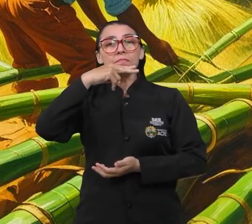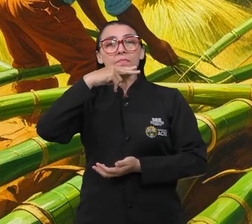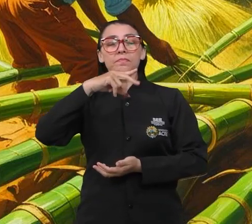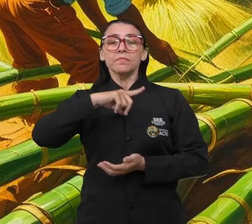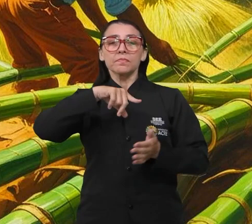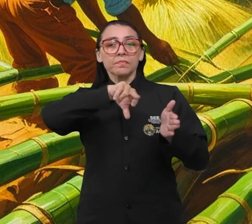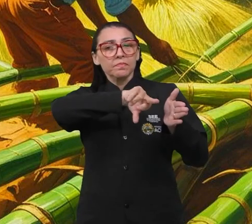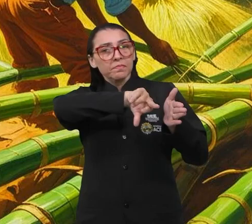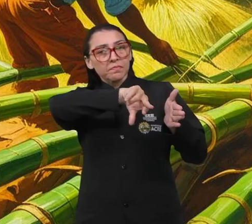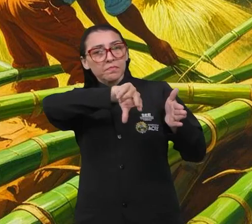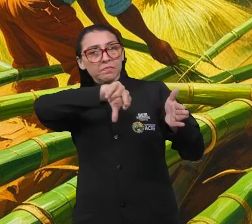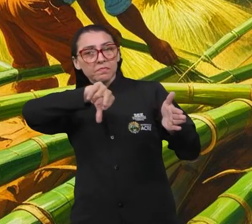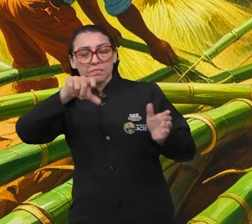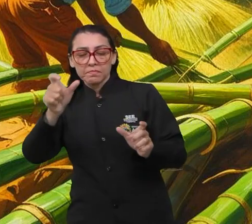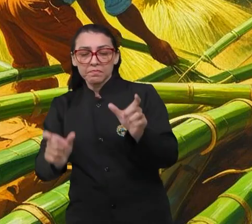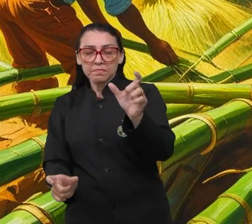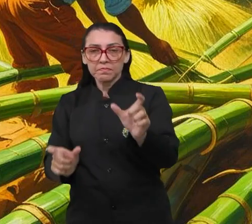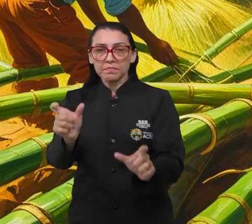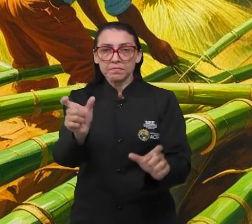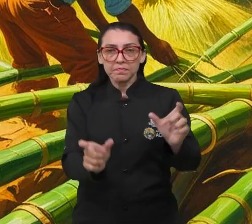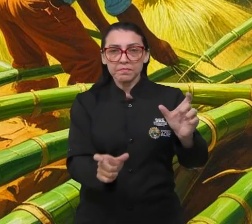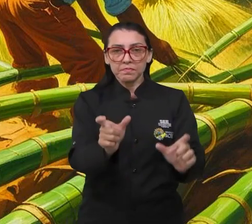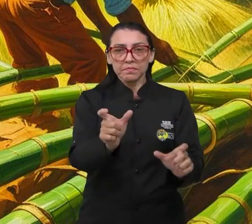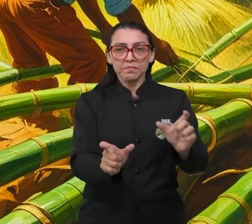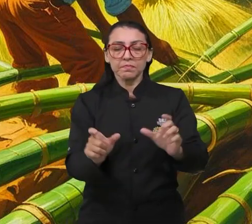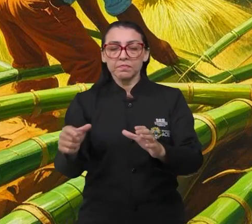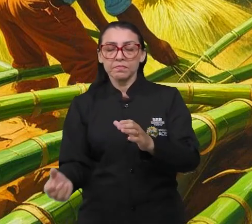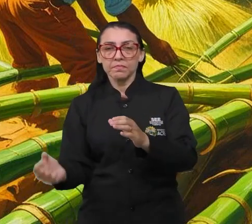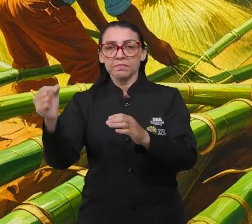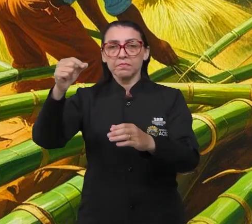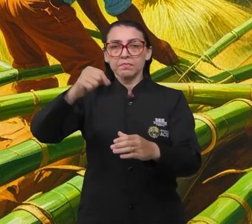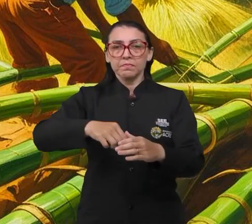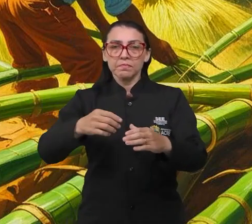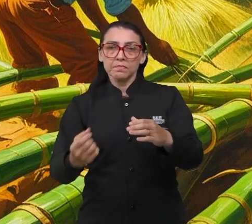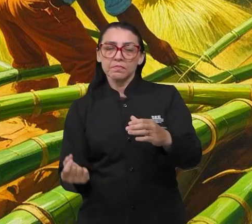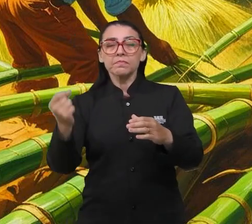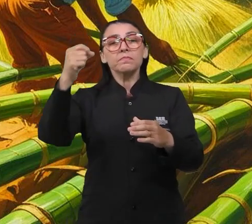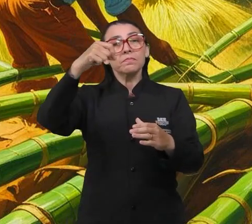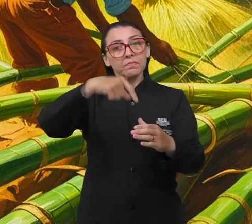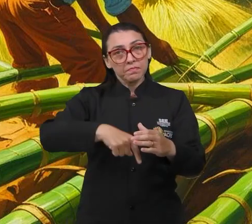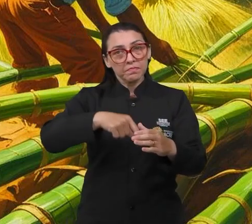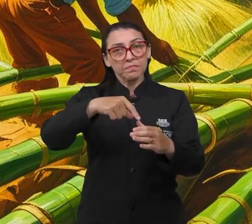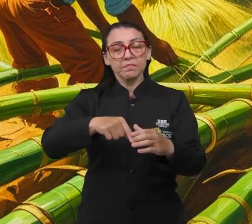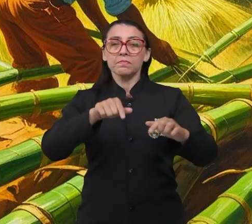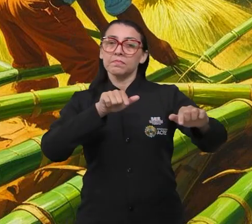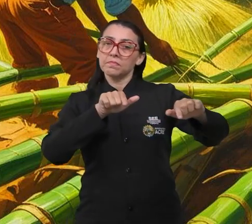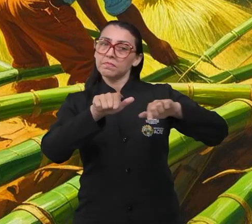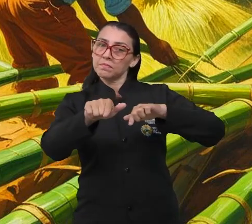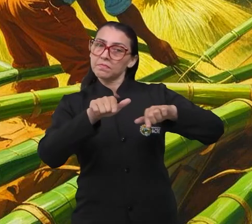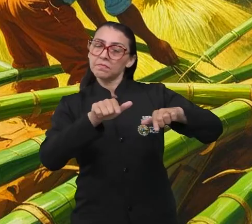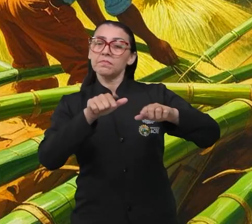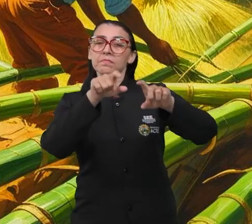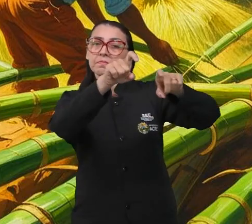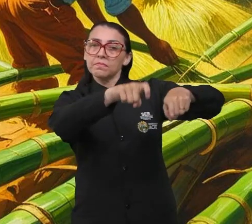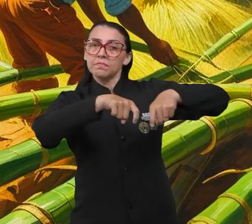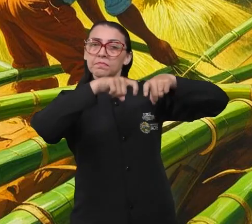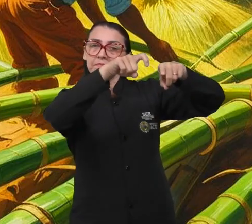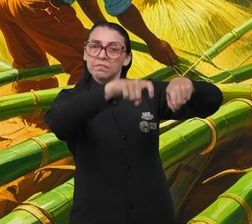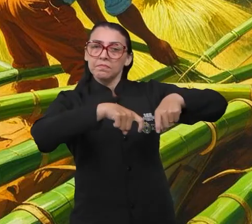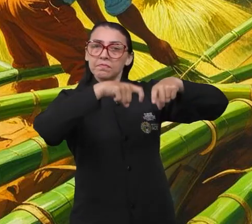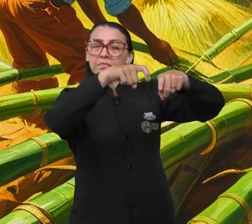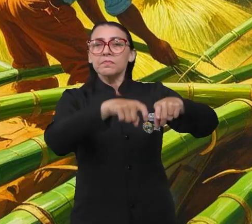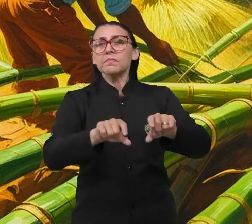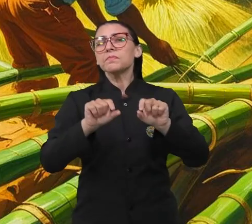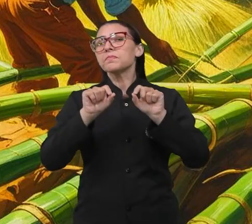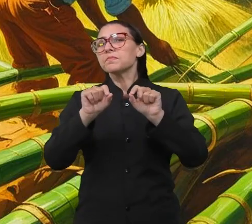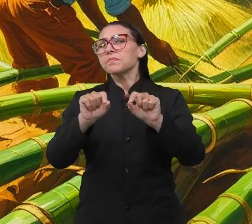tem vários trabalhadores fazendo a coleta desse insumo, trabalhando aqui na agricultura. E o que